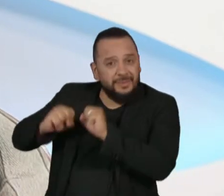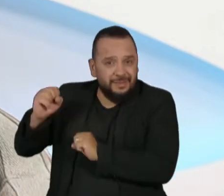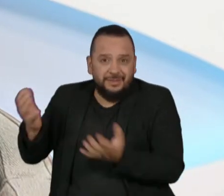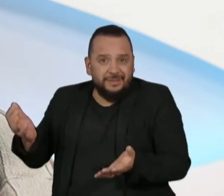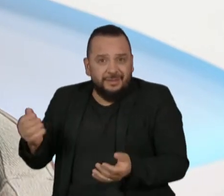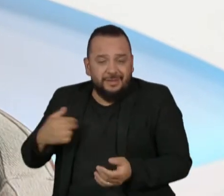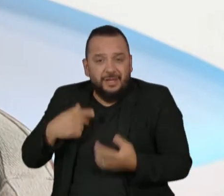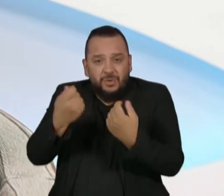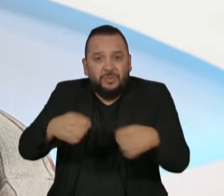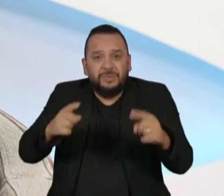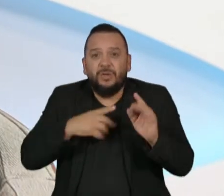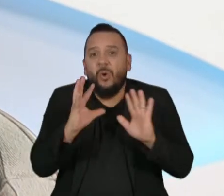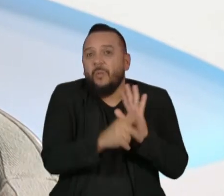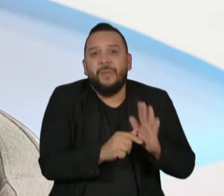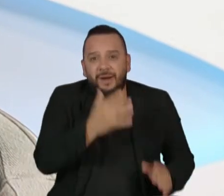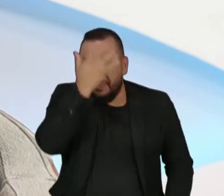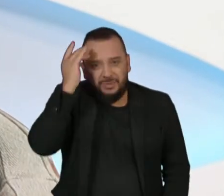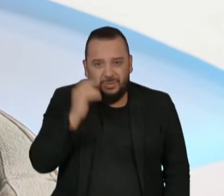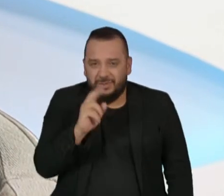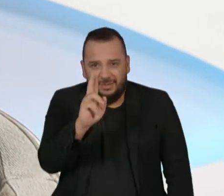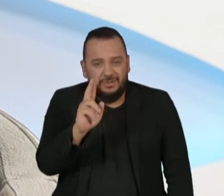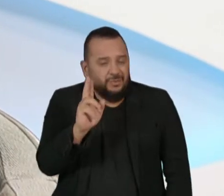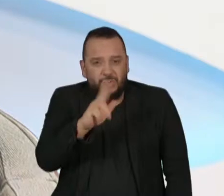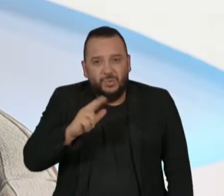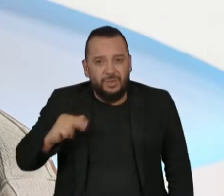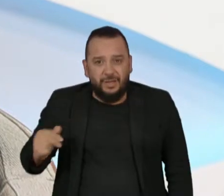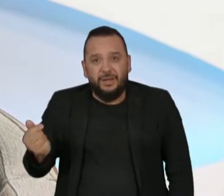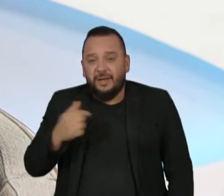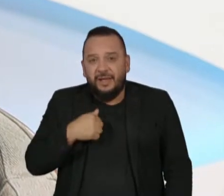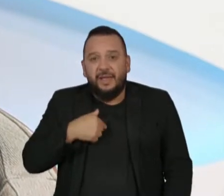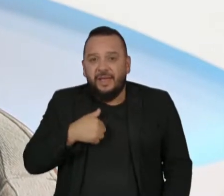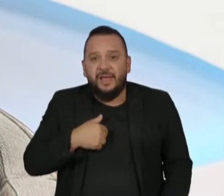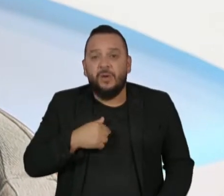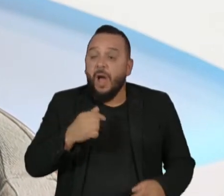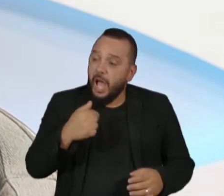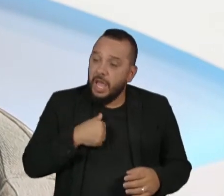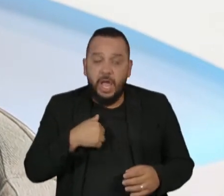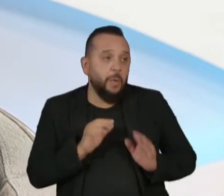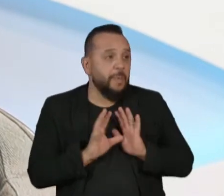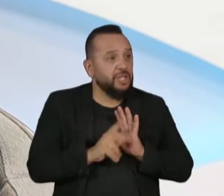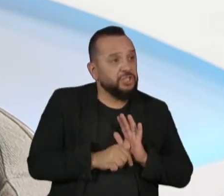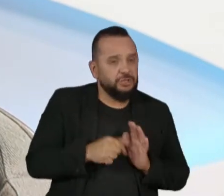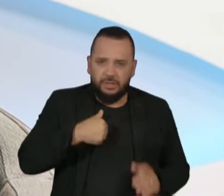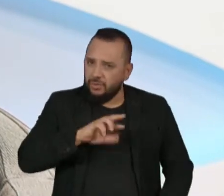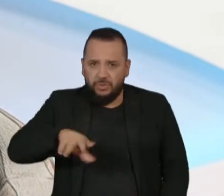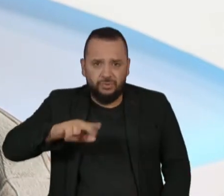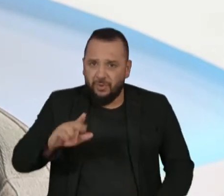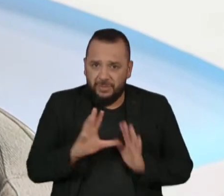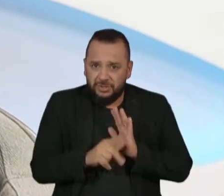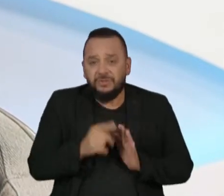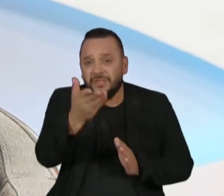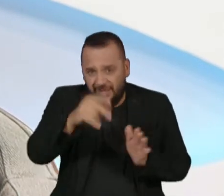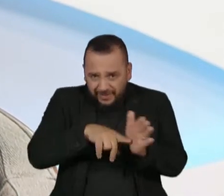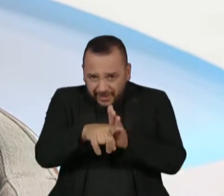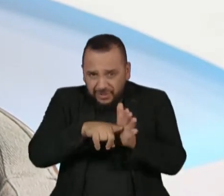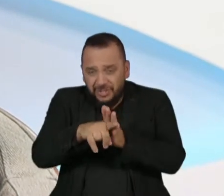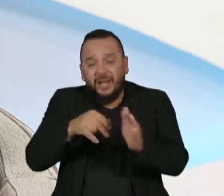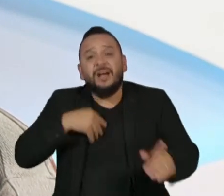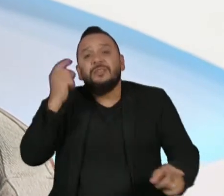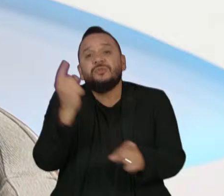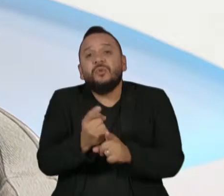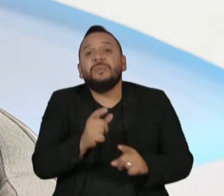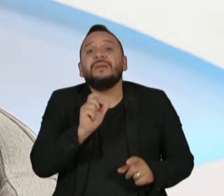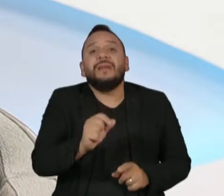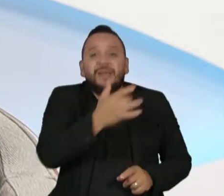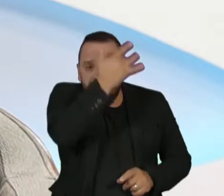companhia. Então, eu não tenho nadinha para me curvar para bandido, eu não sou bandido. Se você investigar e achar o que eu tirei